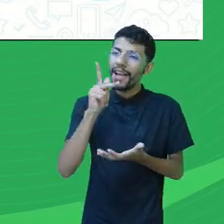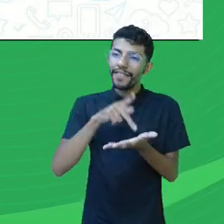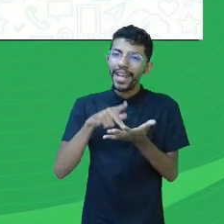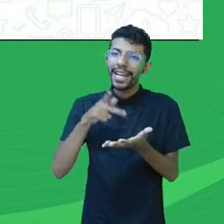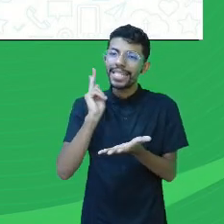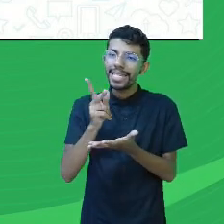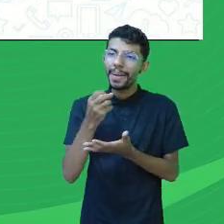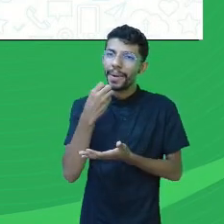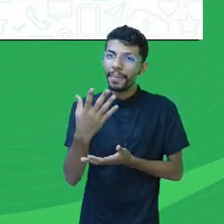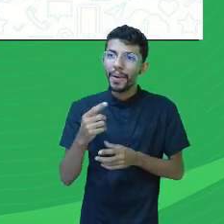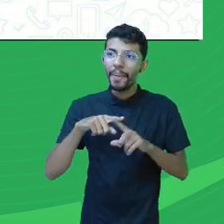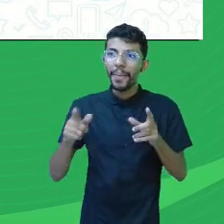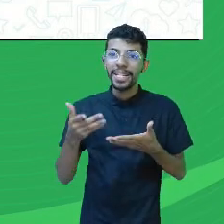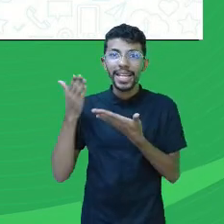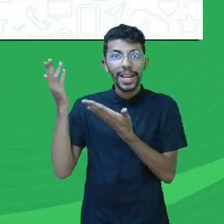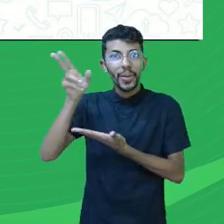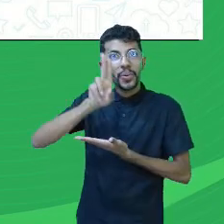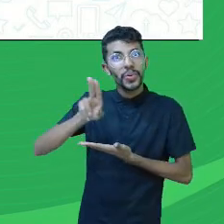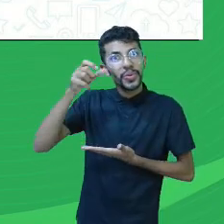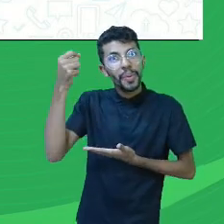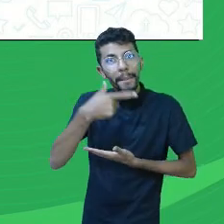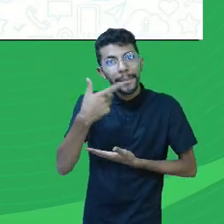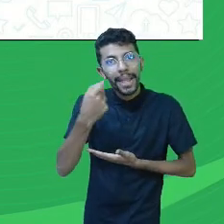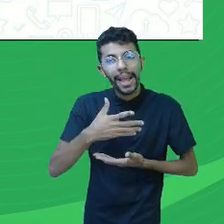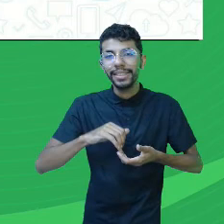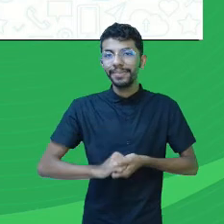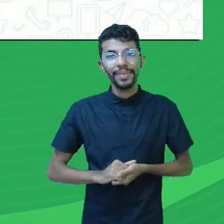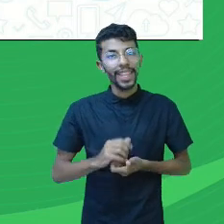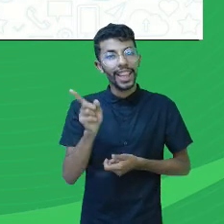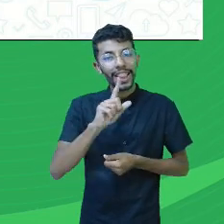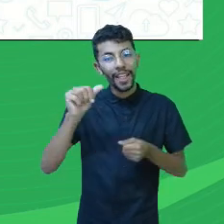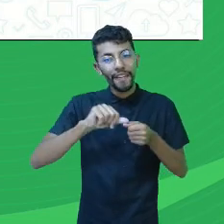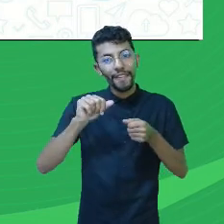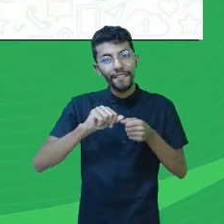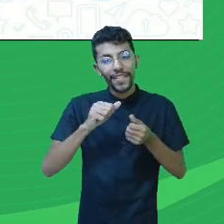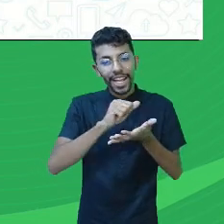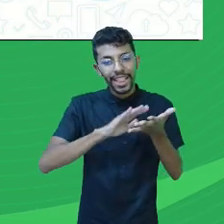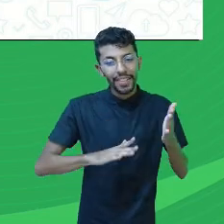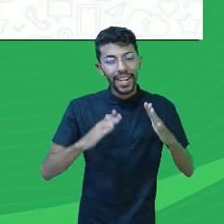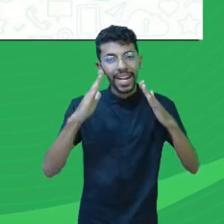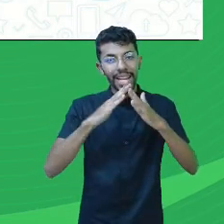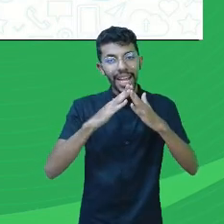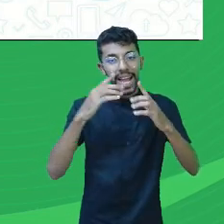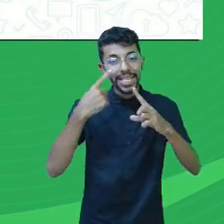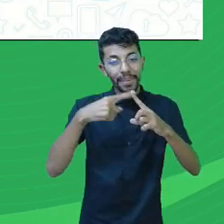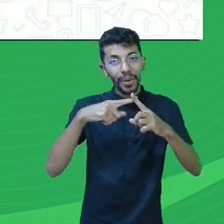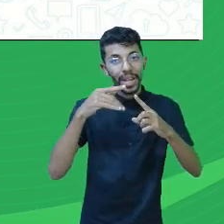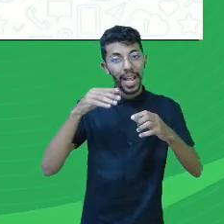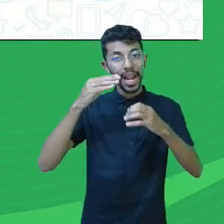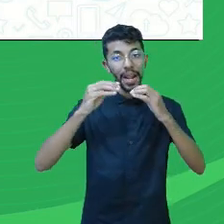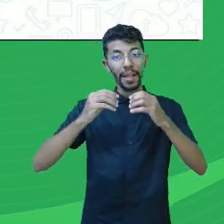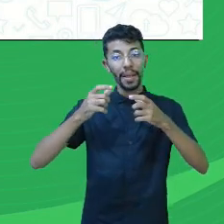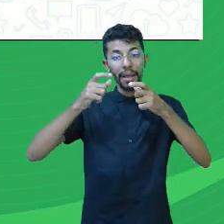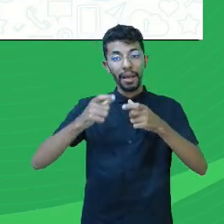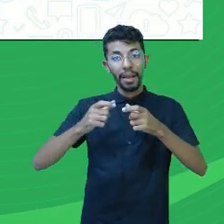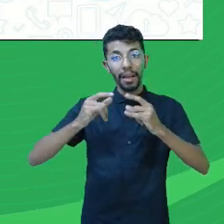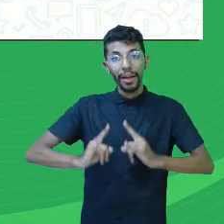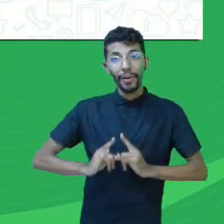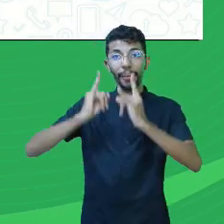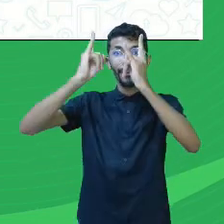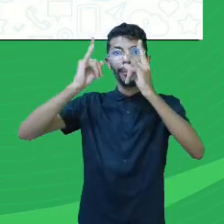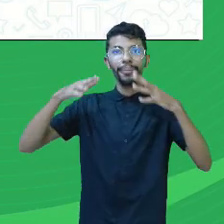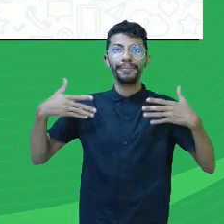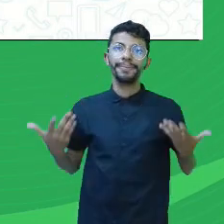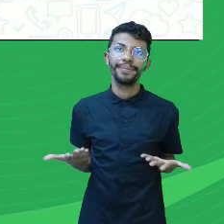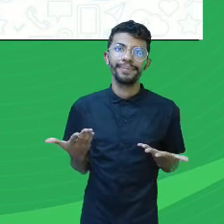vem com uma desculpa dessa, que não fez a atividade de casa porque ele mora num apartamento. Eu acho que a professora aí